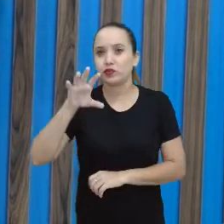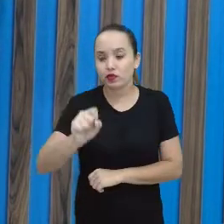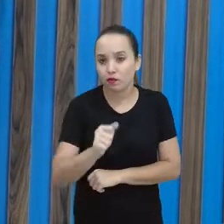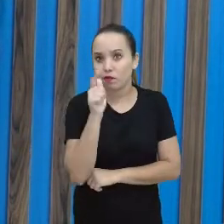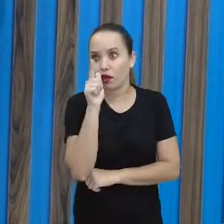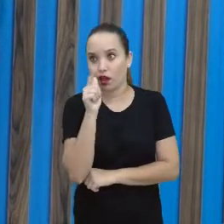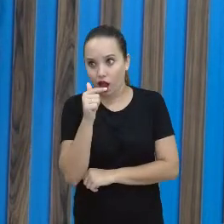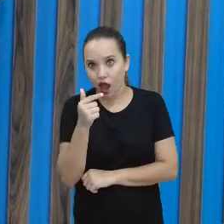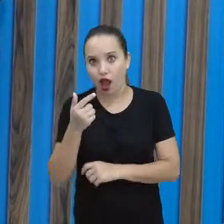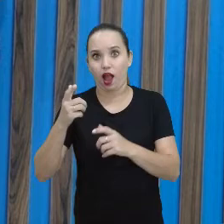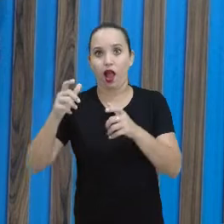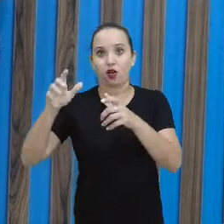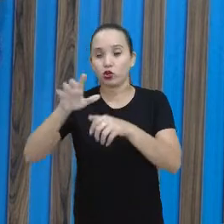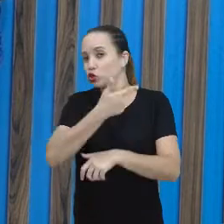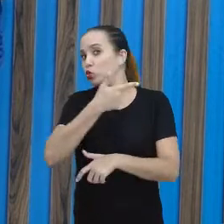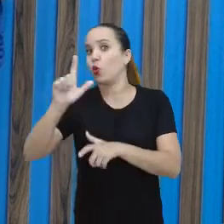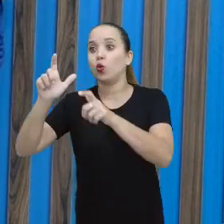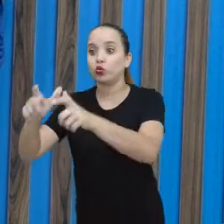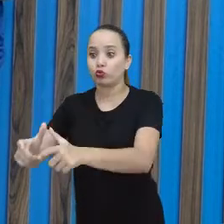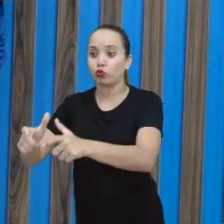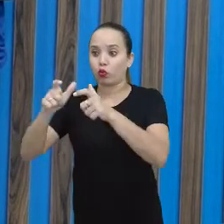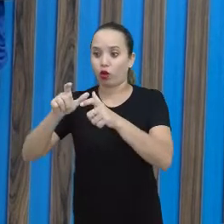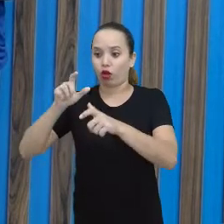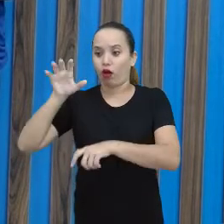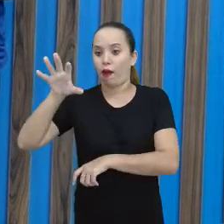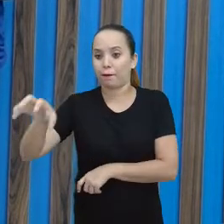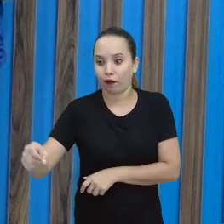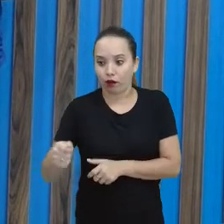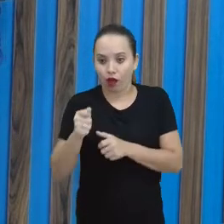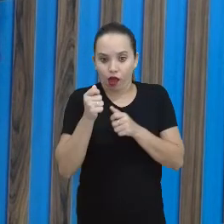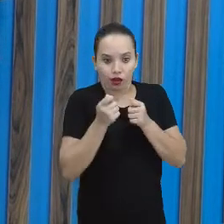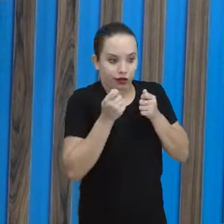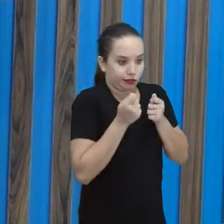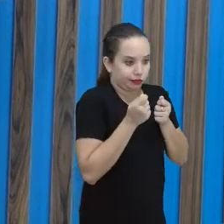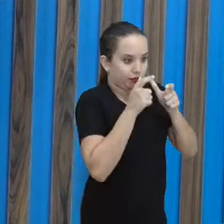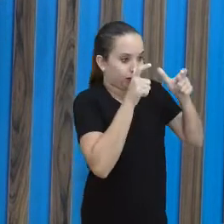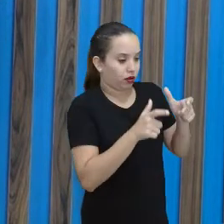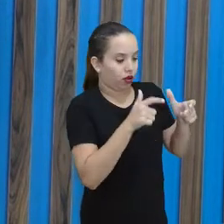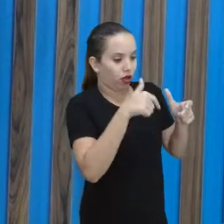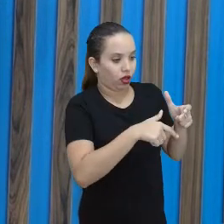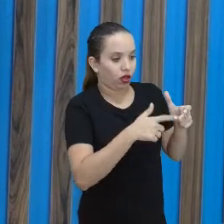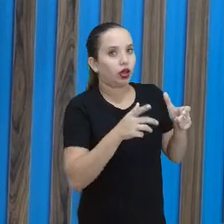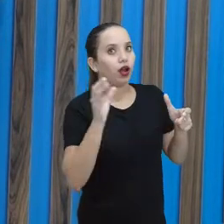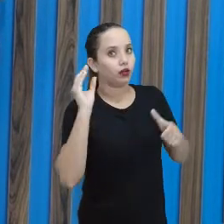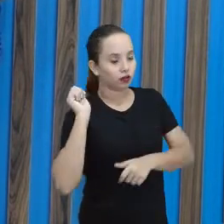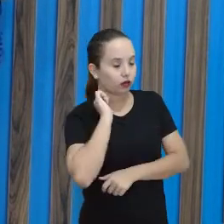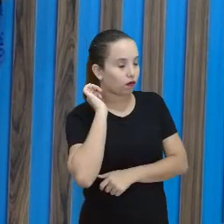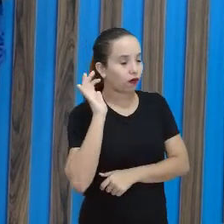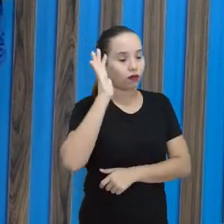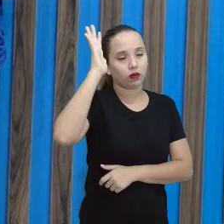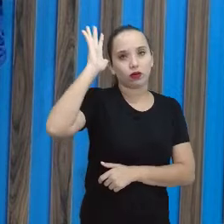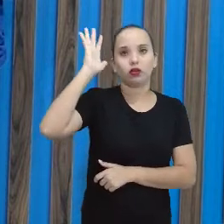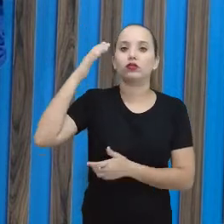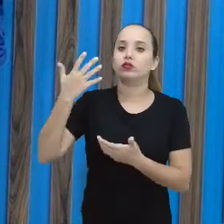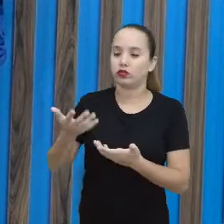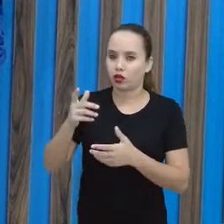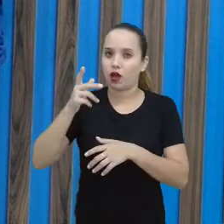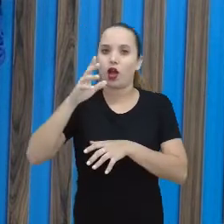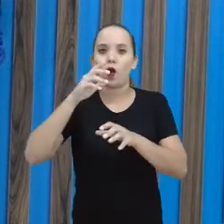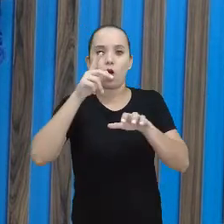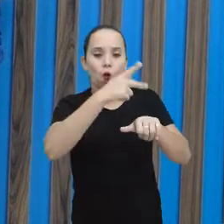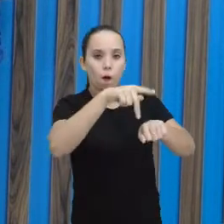também custa dinheiro, né? Então encarece aí, né, para aquele país, para aquela região que está precisando.